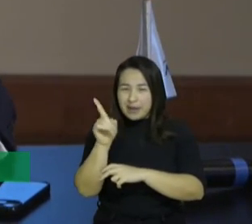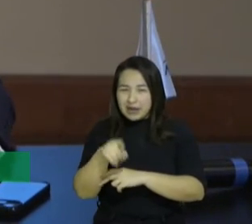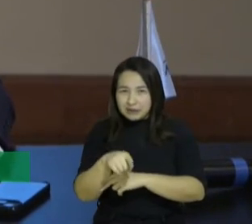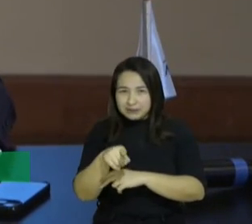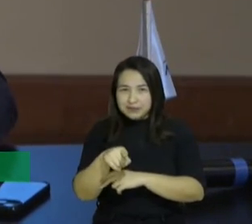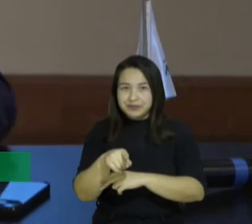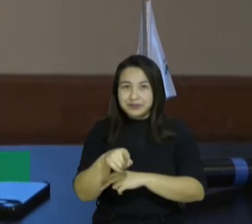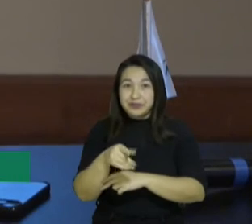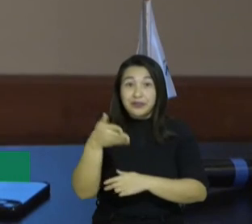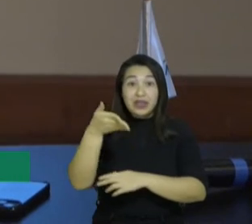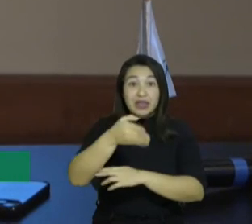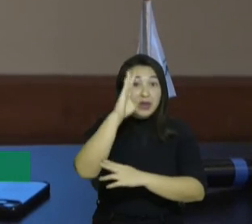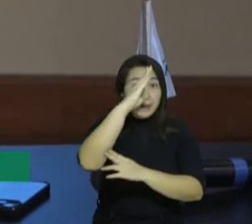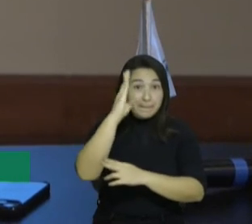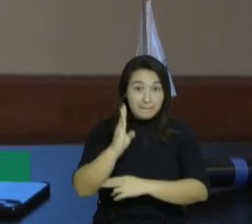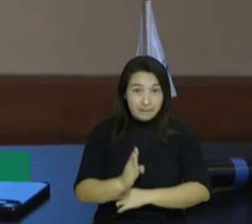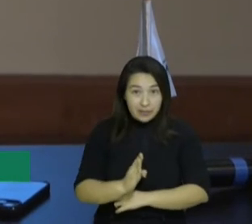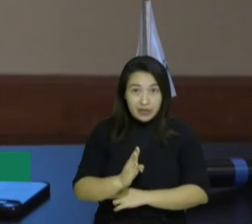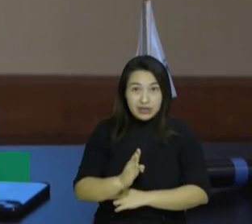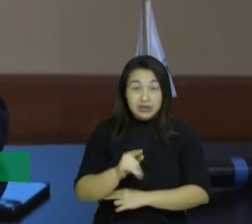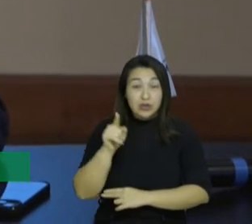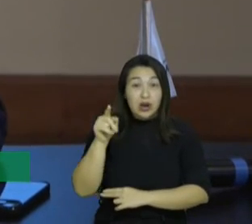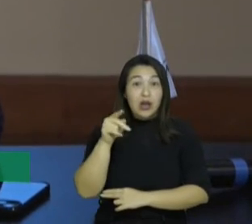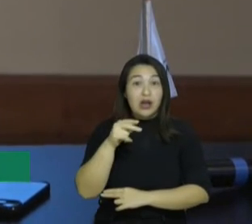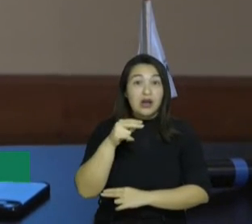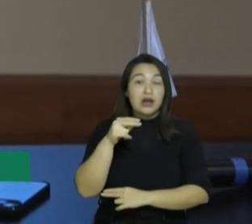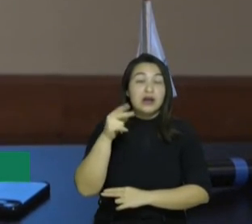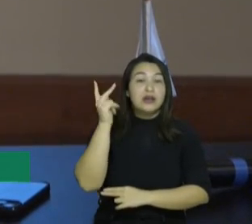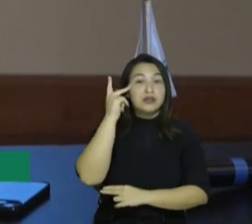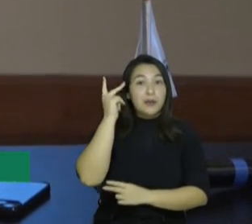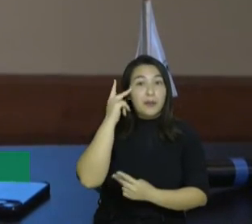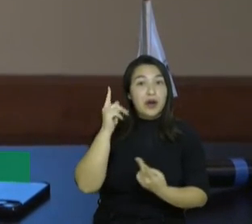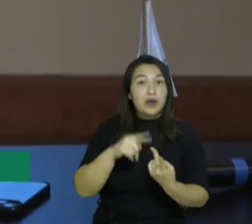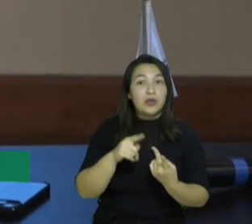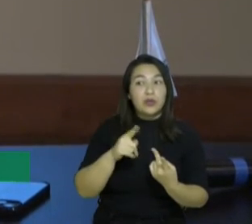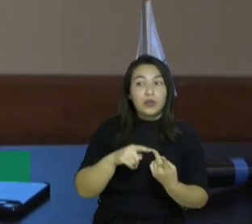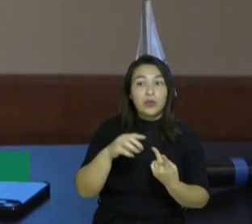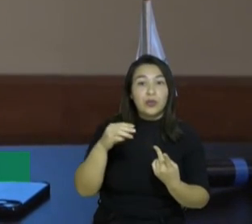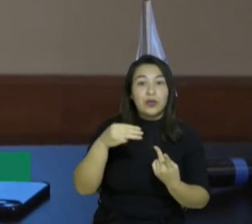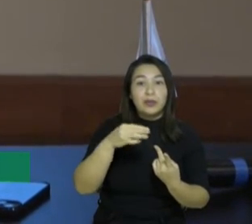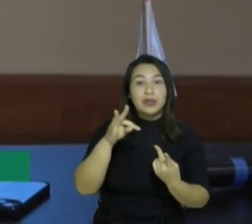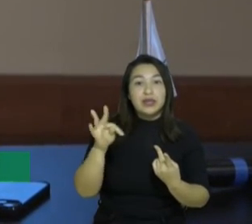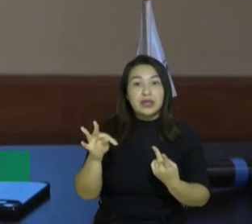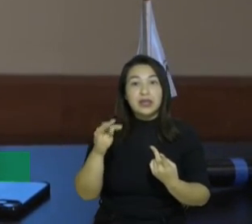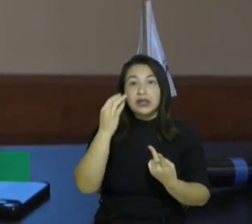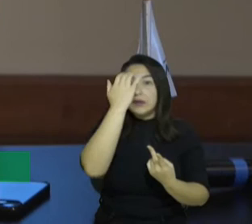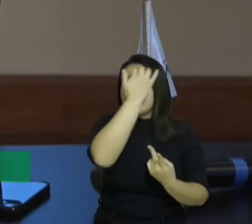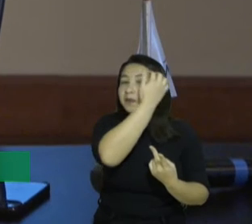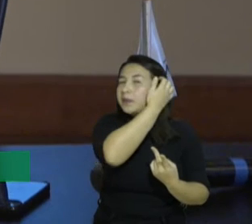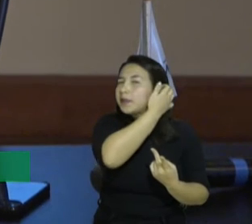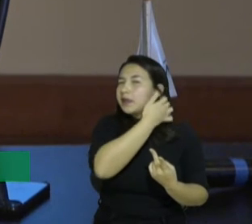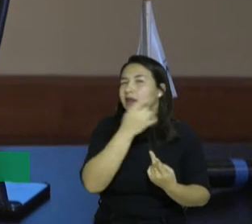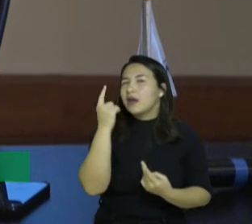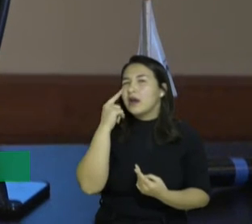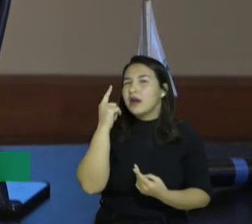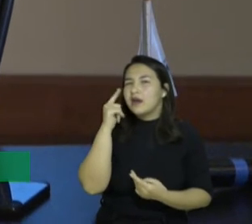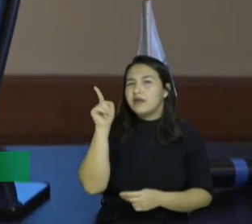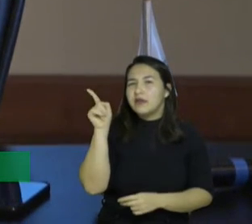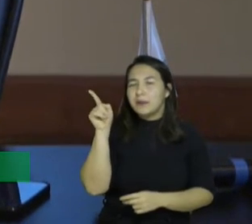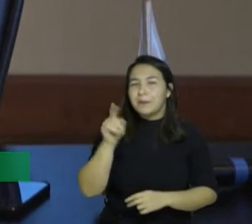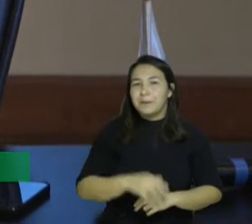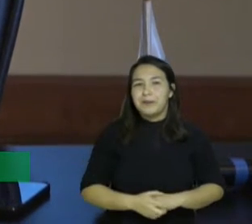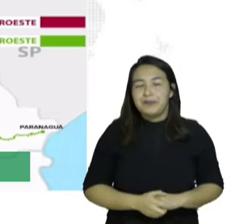porque no Brasil fazem parte São Paulo e Mato Grosso do Sul ele vai acontecer tá E aí ao lado eu